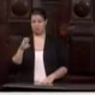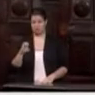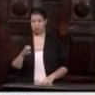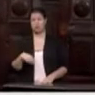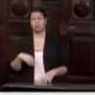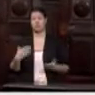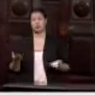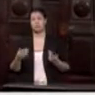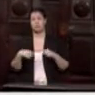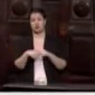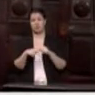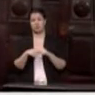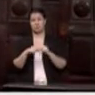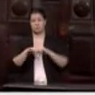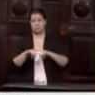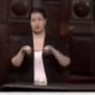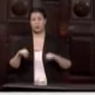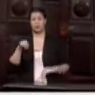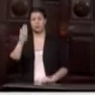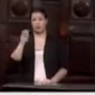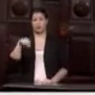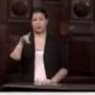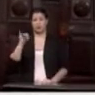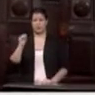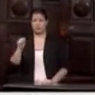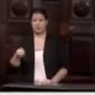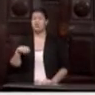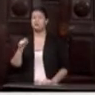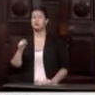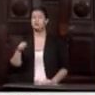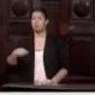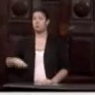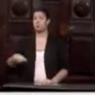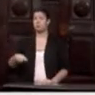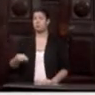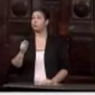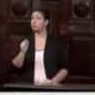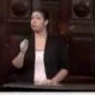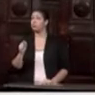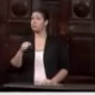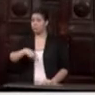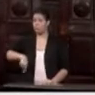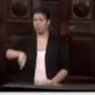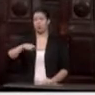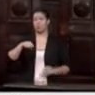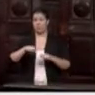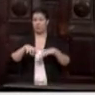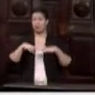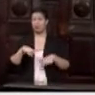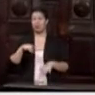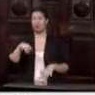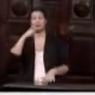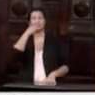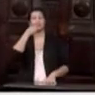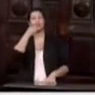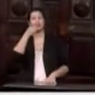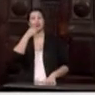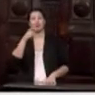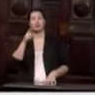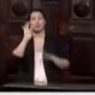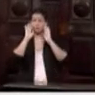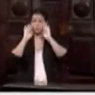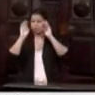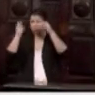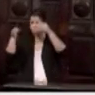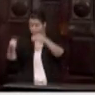Isso foi publicado pelo BNDES e isso obriga a que nós, parlamentares, voltemos a atenção